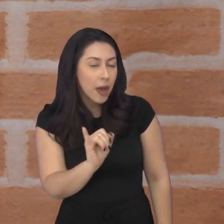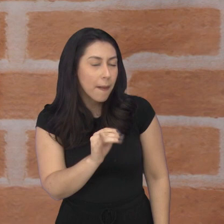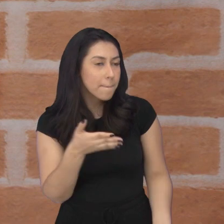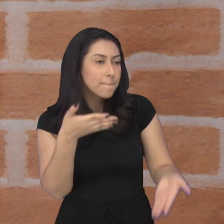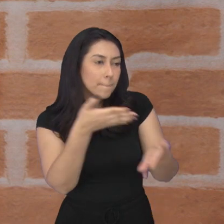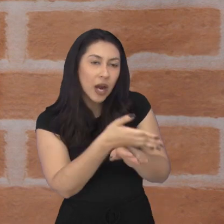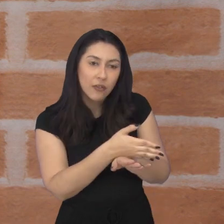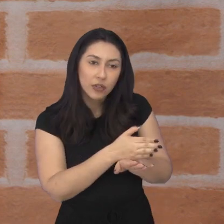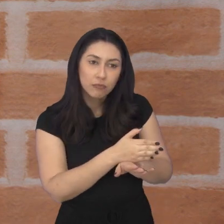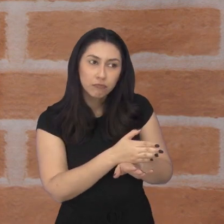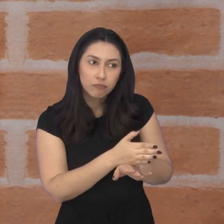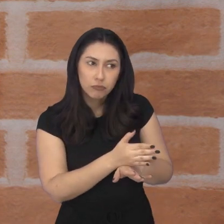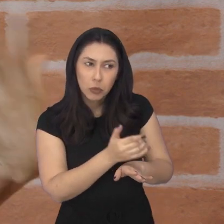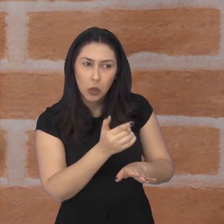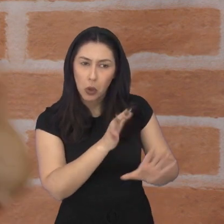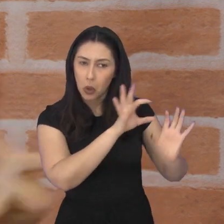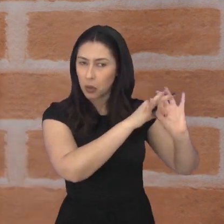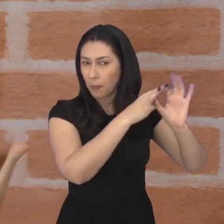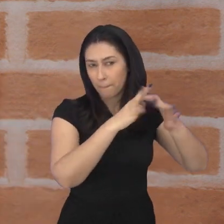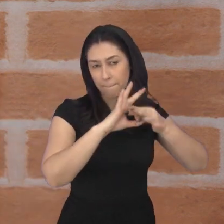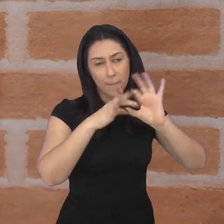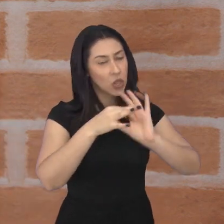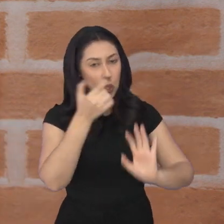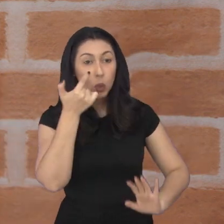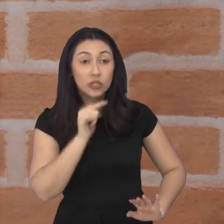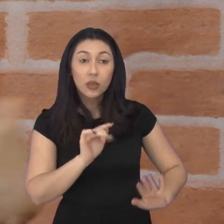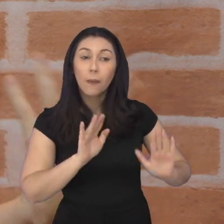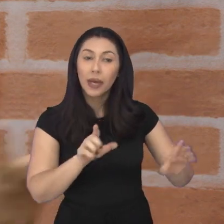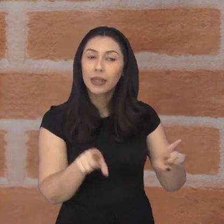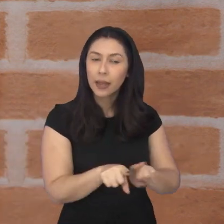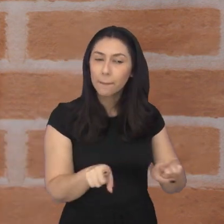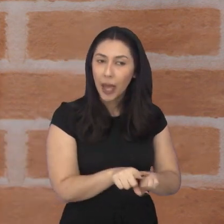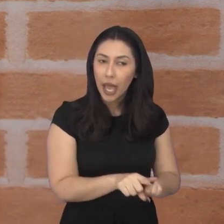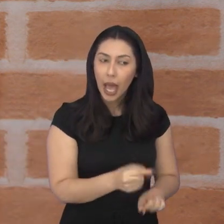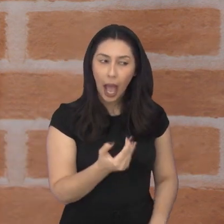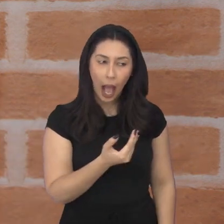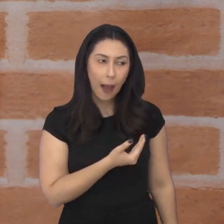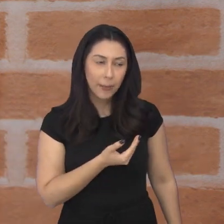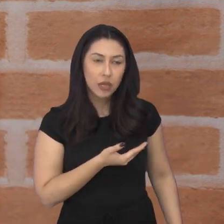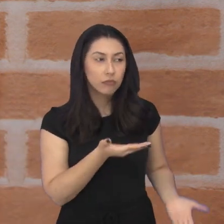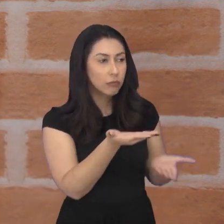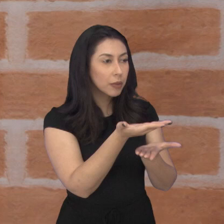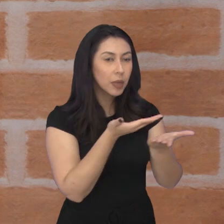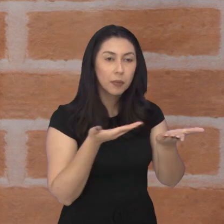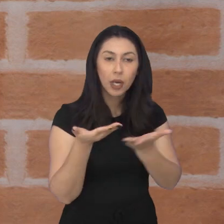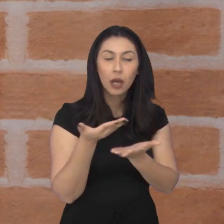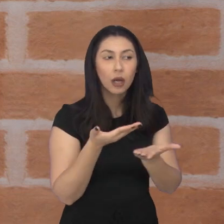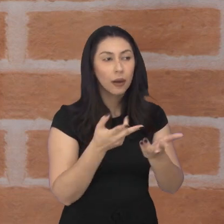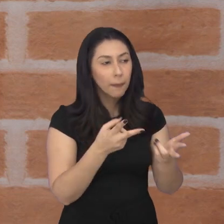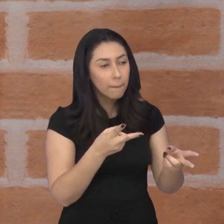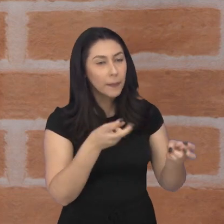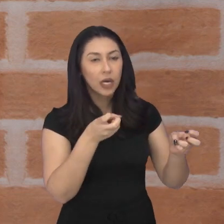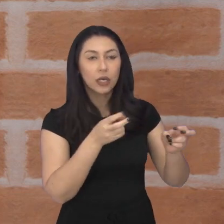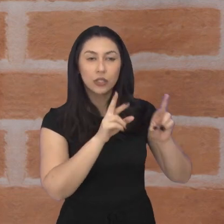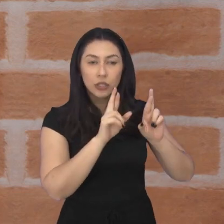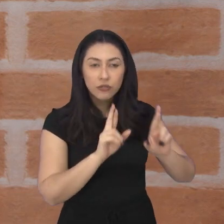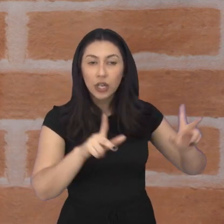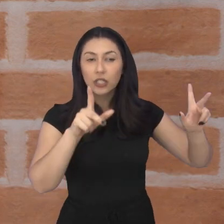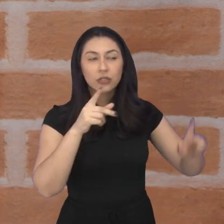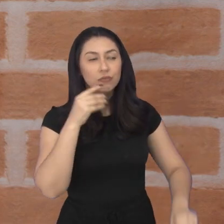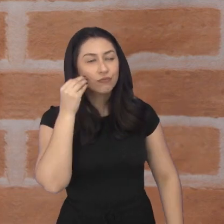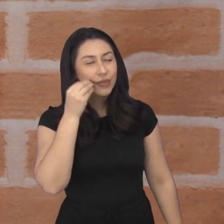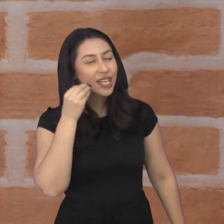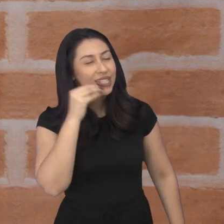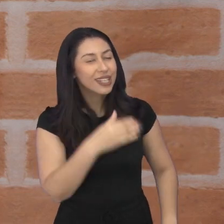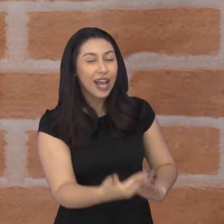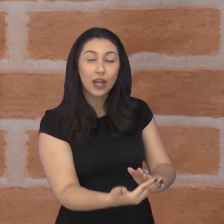ela aprendeu, a fortaleceu, e todos os nossos colegas daquela época que a gente encontra hoje, é diferente você ter tido a experiência